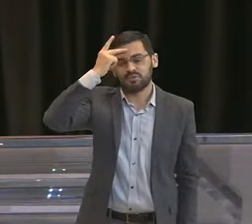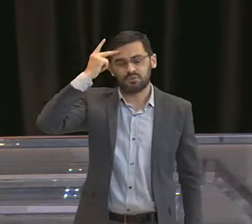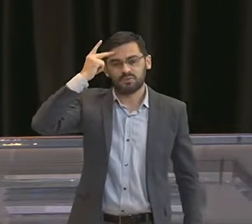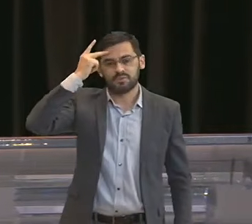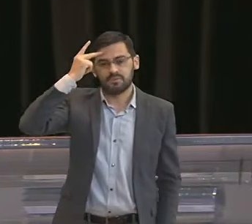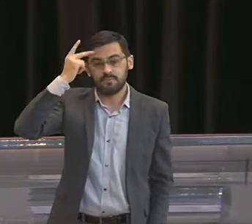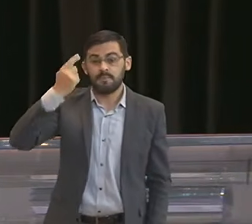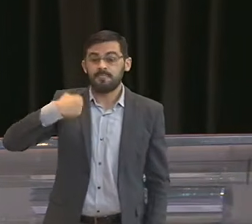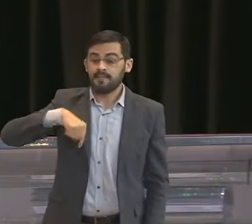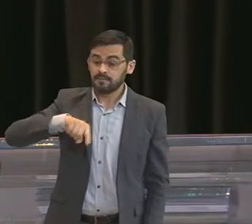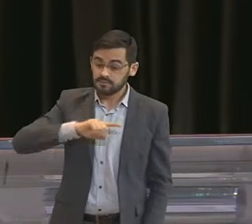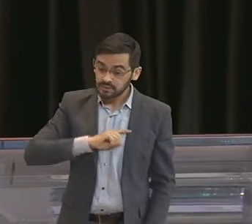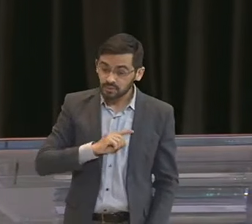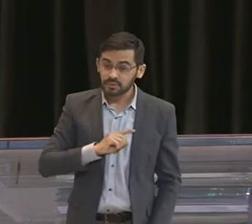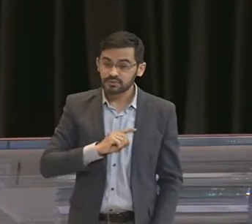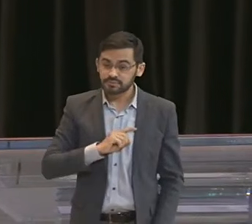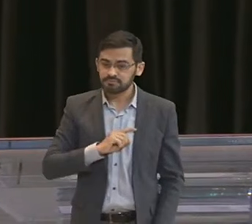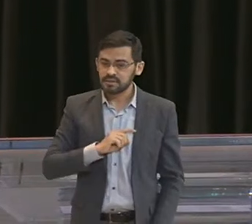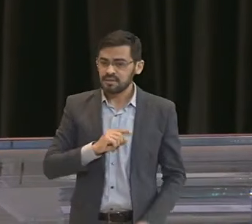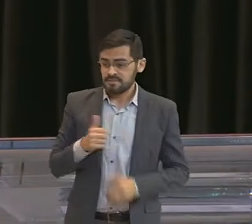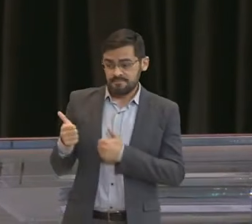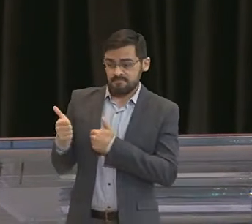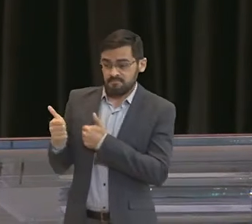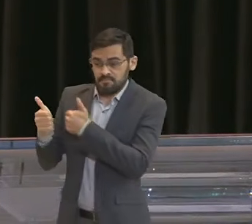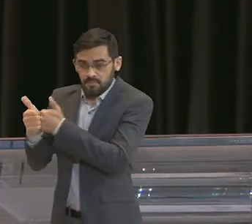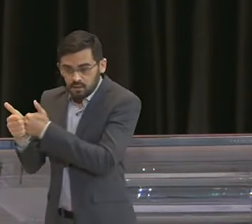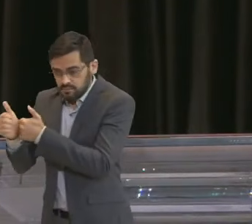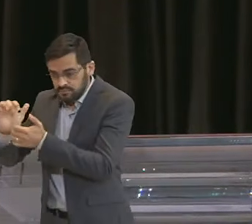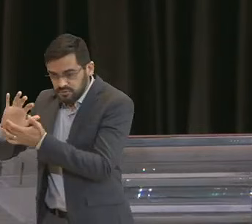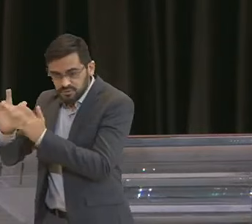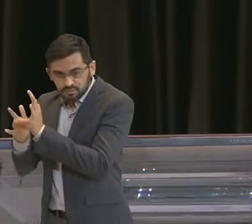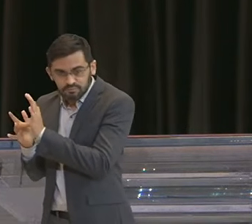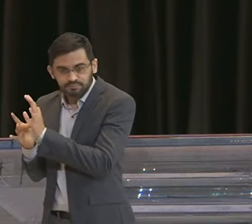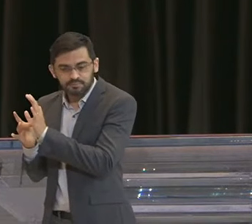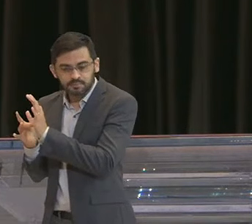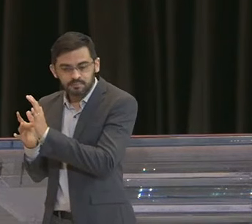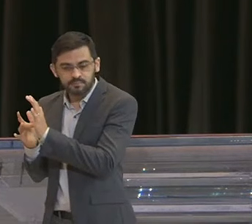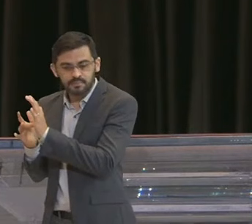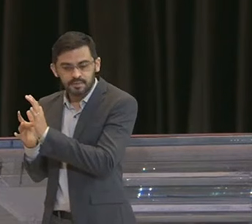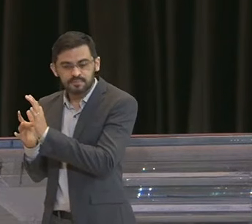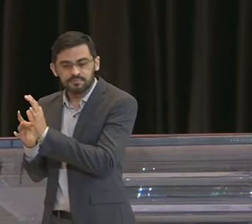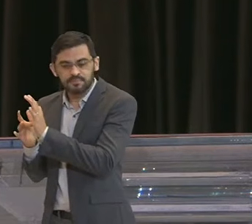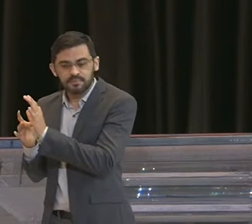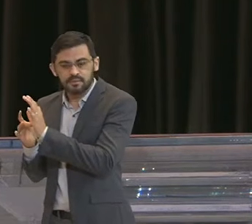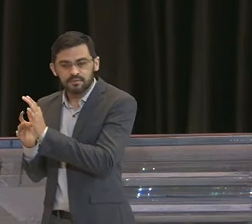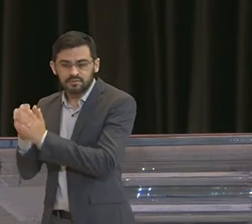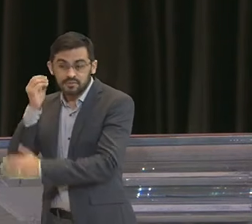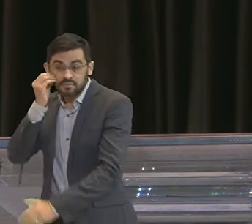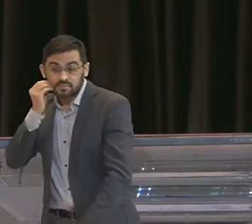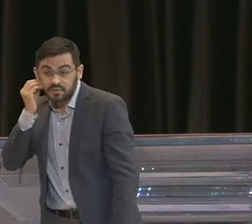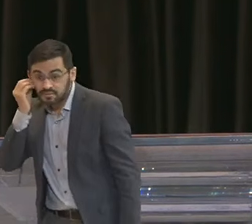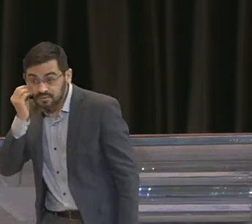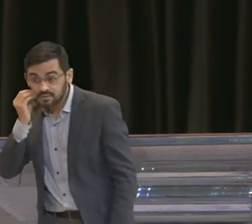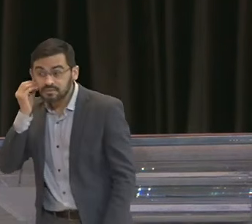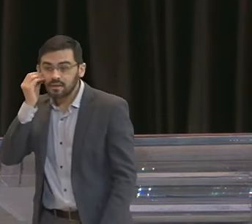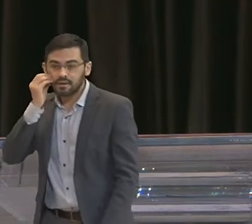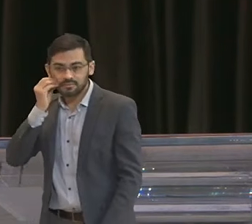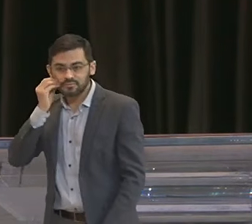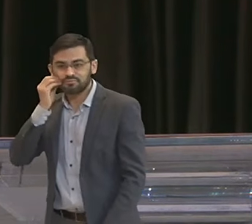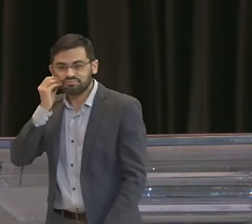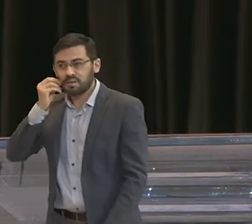A gente vai pertinho de Jesus, a gente bebe da fonte